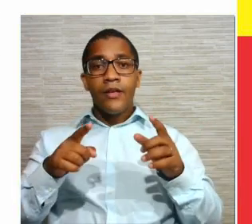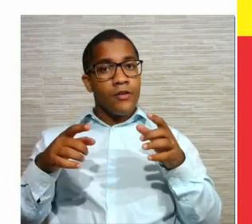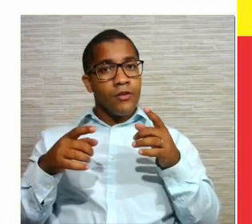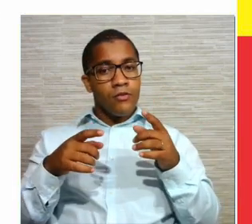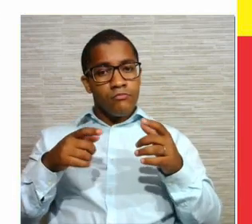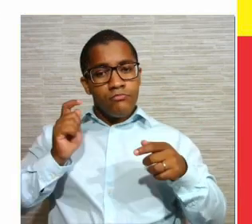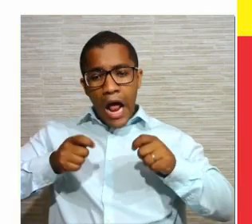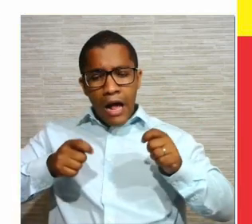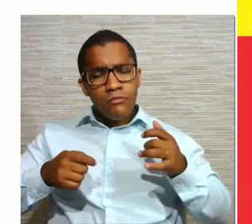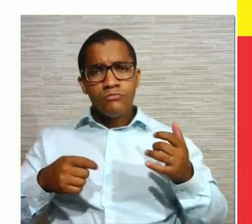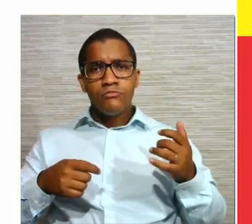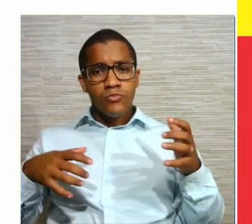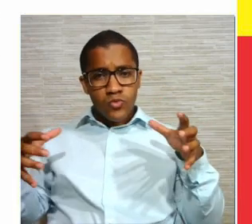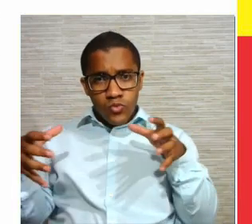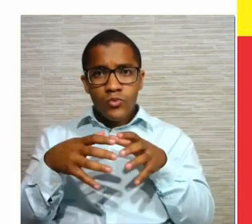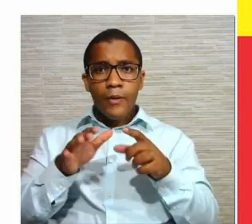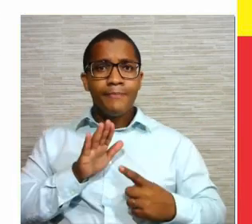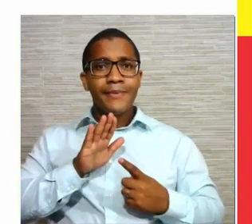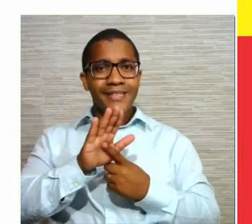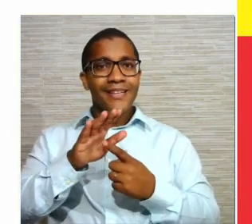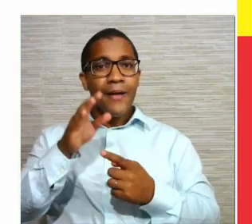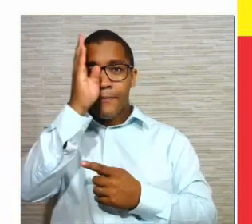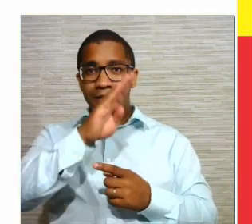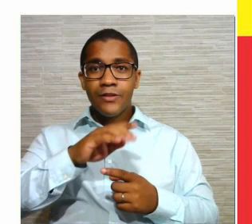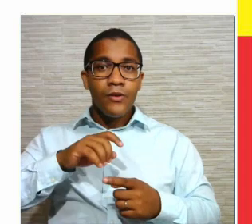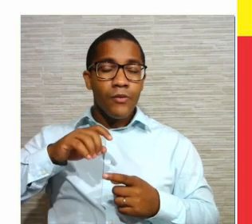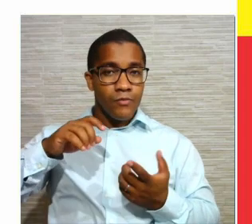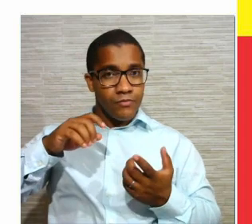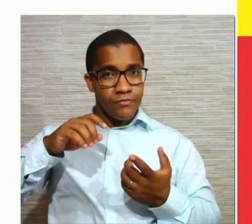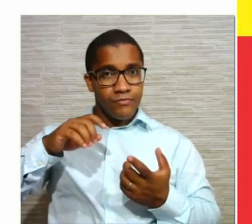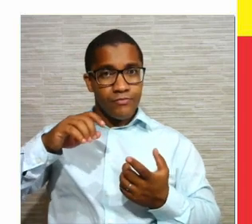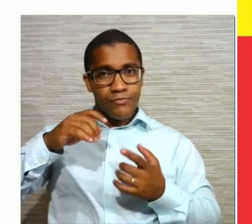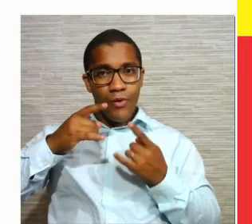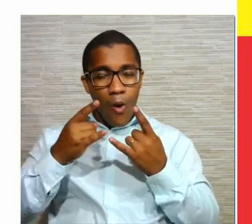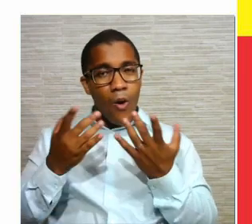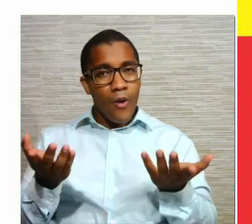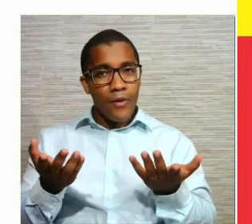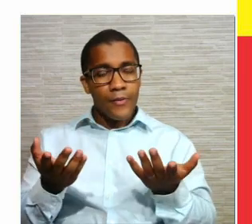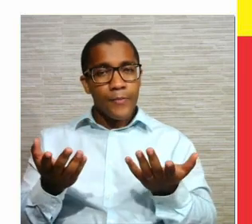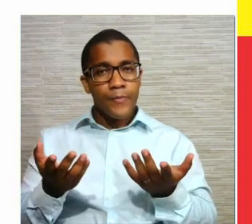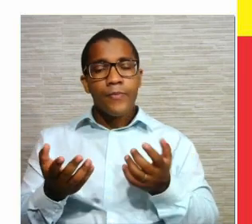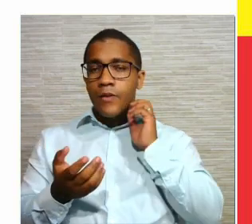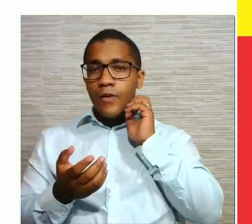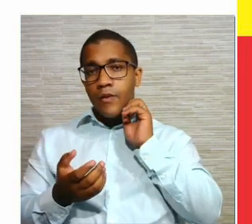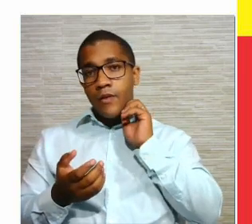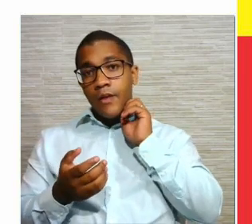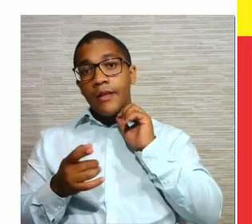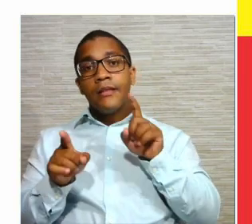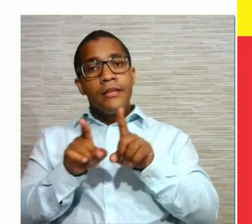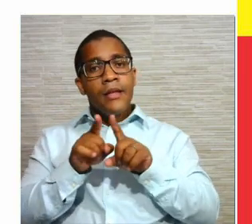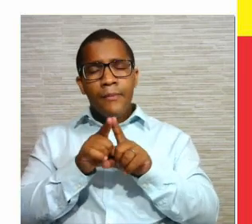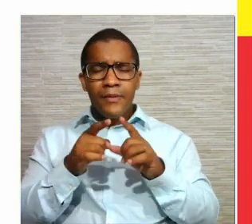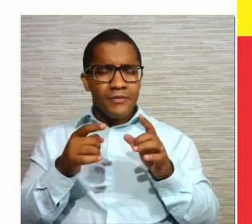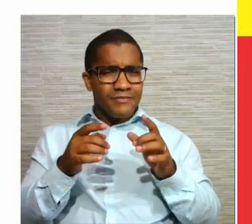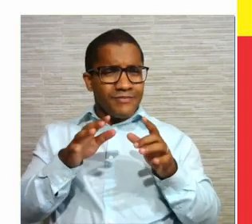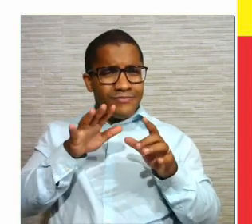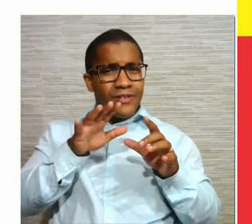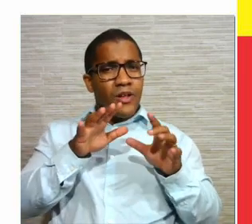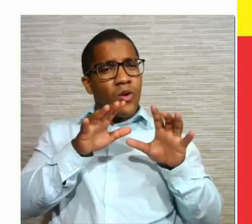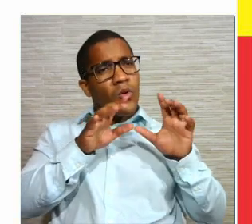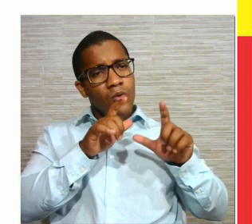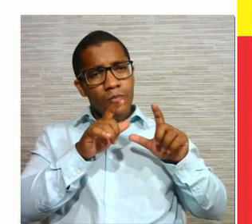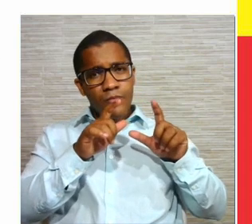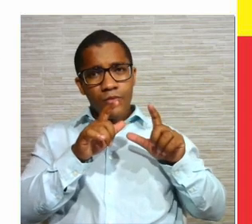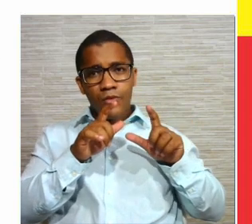do evento, a música de Pernambuco nunca mais foi a mesma, certo? Artistas, jornalistas, produtores de todo o